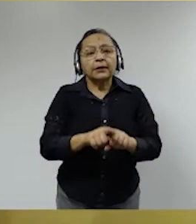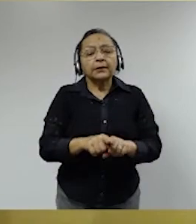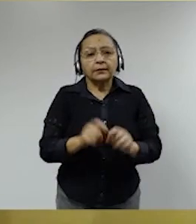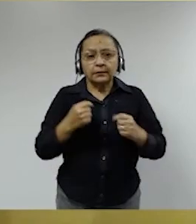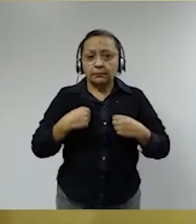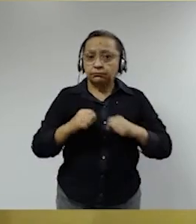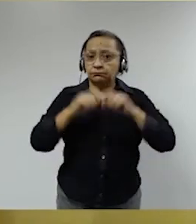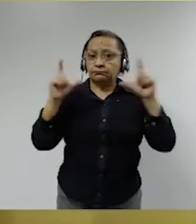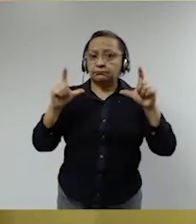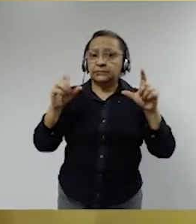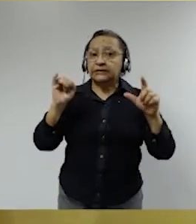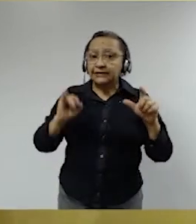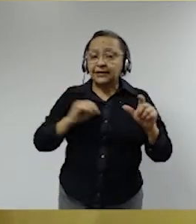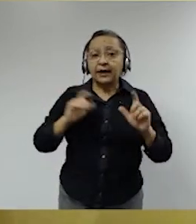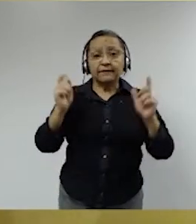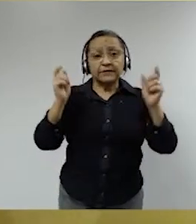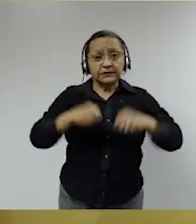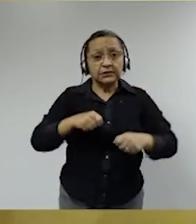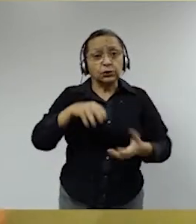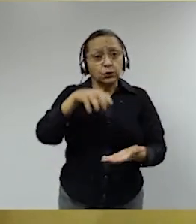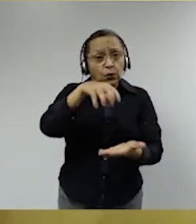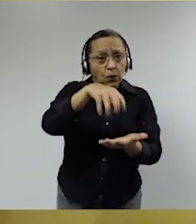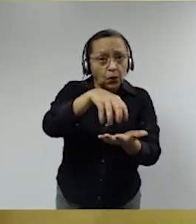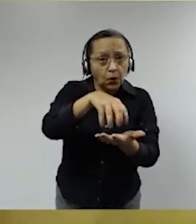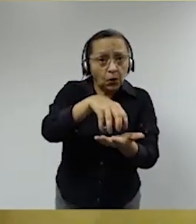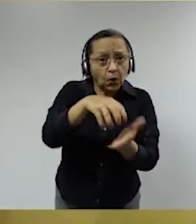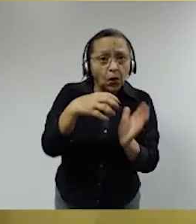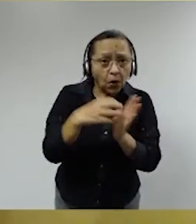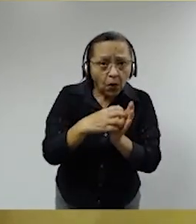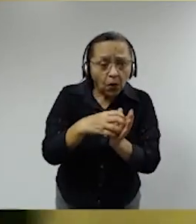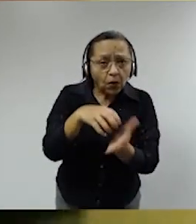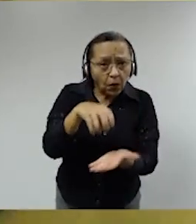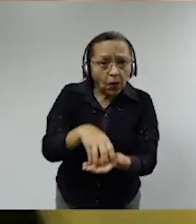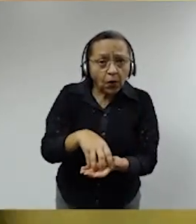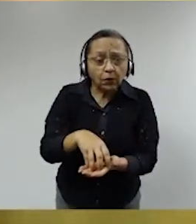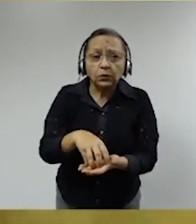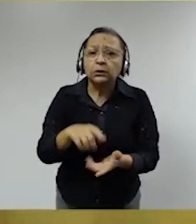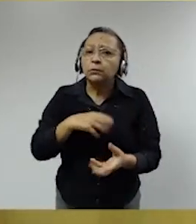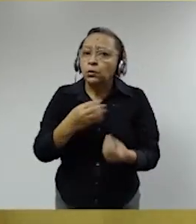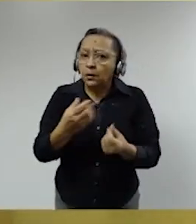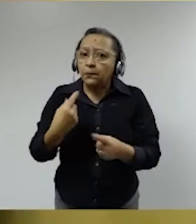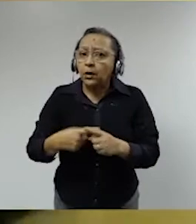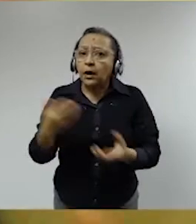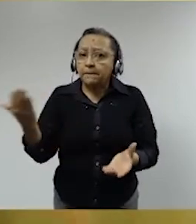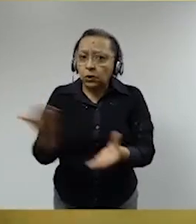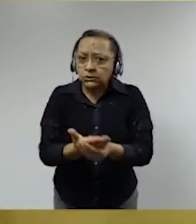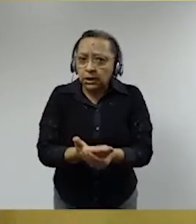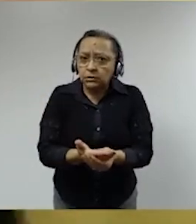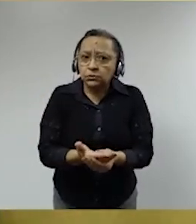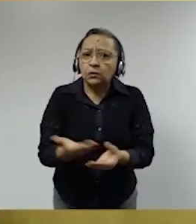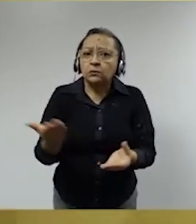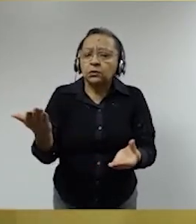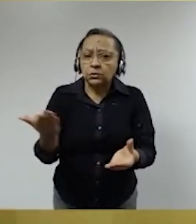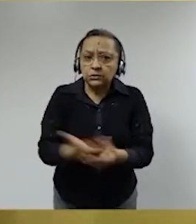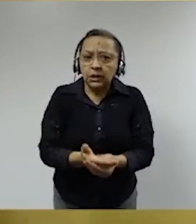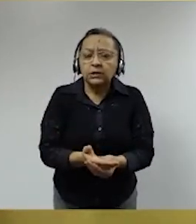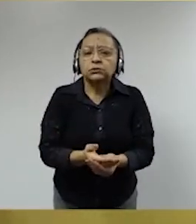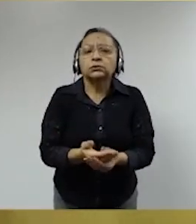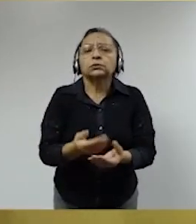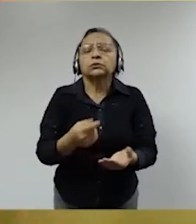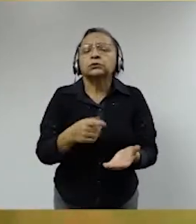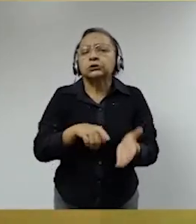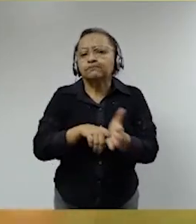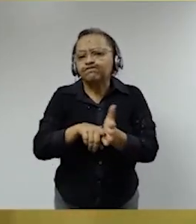assim, a eficiência do órgão, né, tem sido tão grande que, assim, o estoque de processos, né, de investigações, de